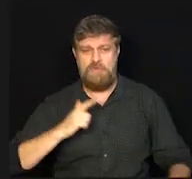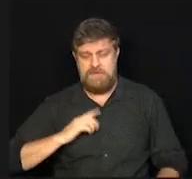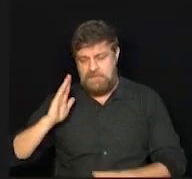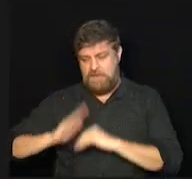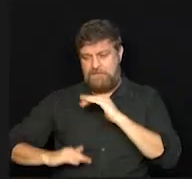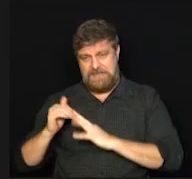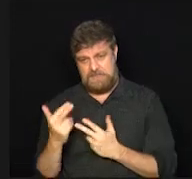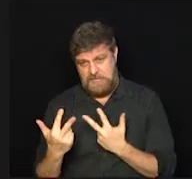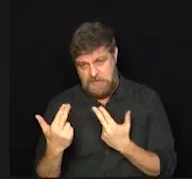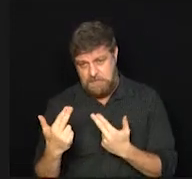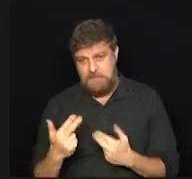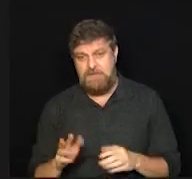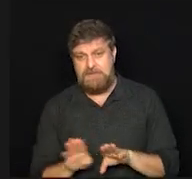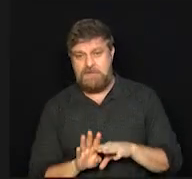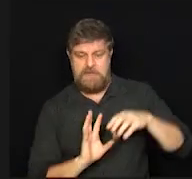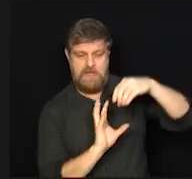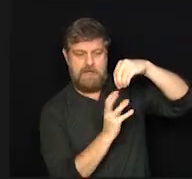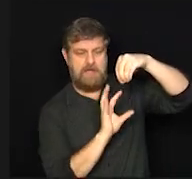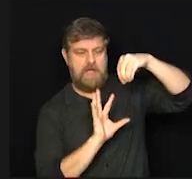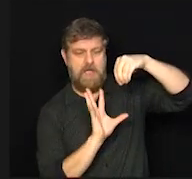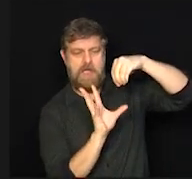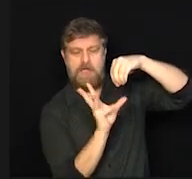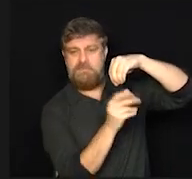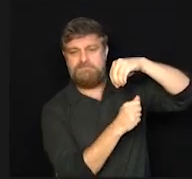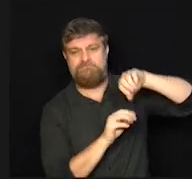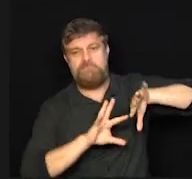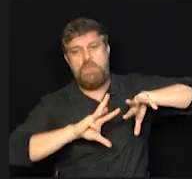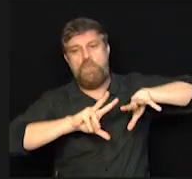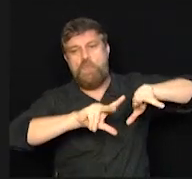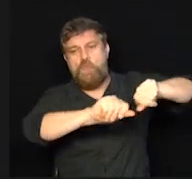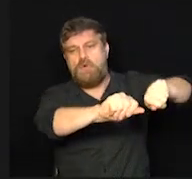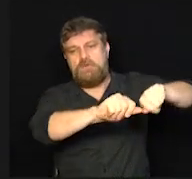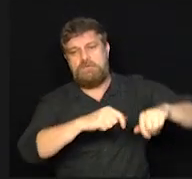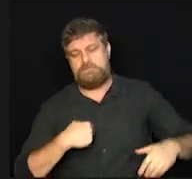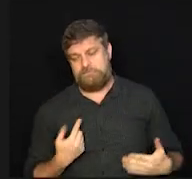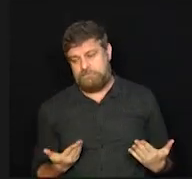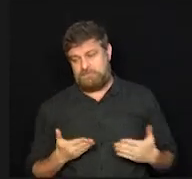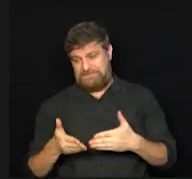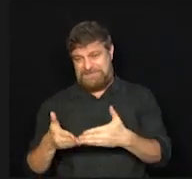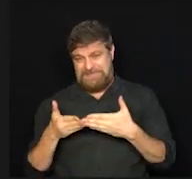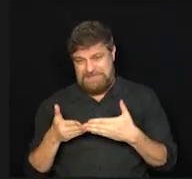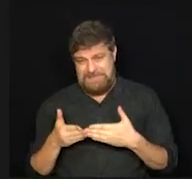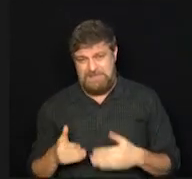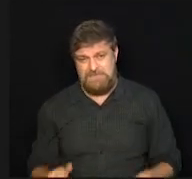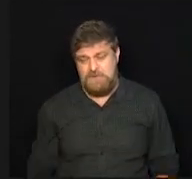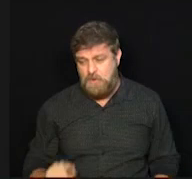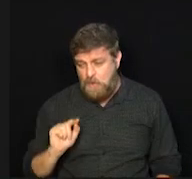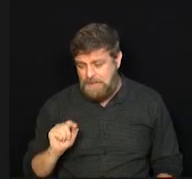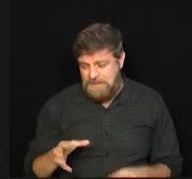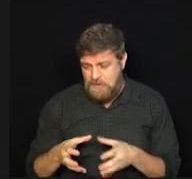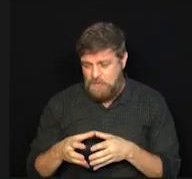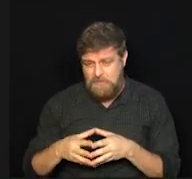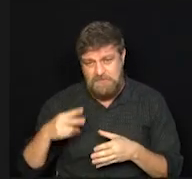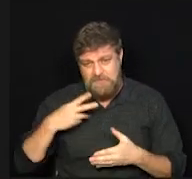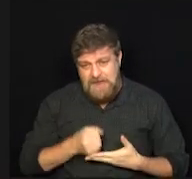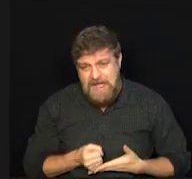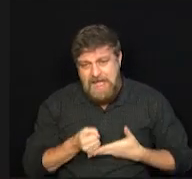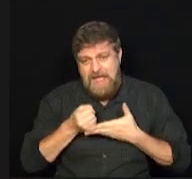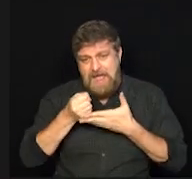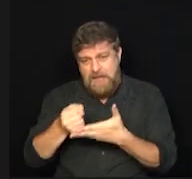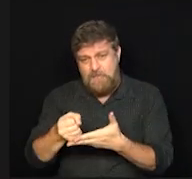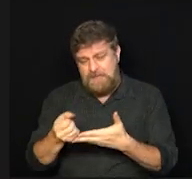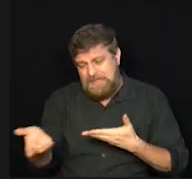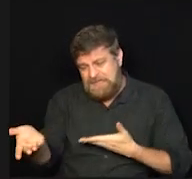como essa ela foi toda furtada tão que a gente pede para essa função é apoio intermédio